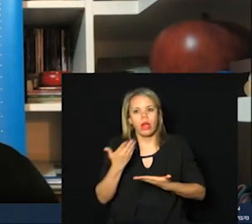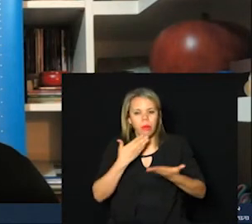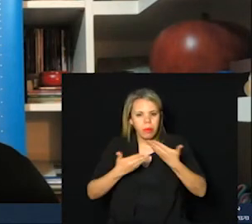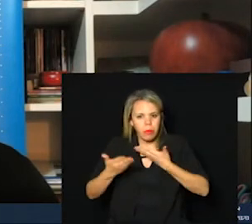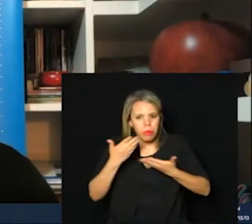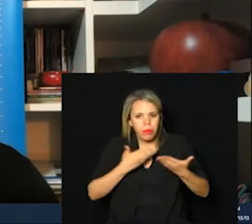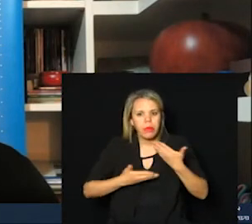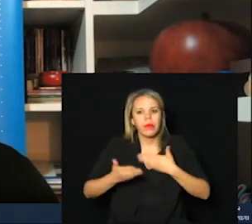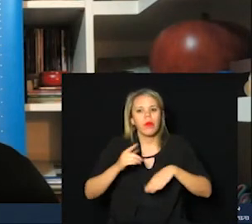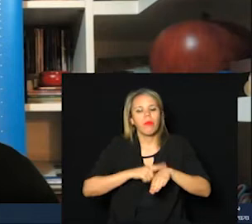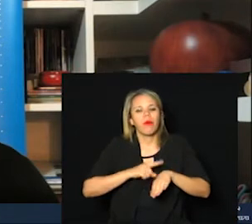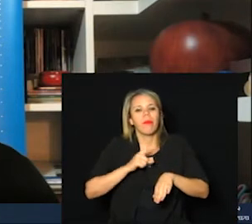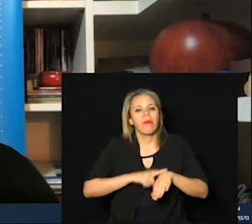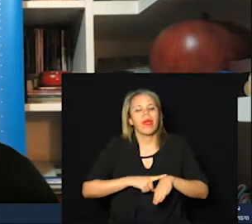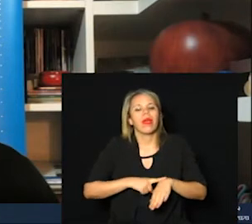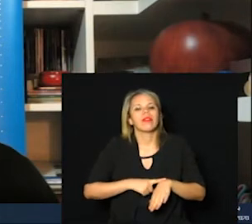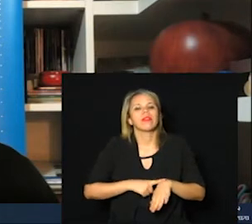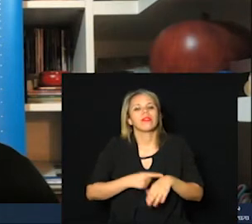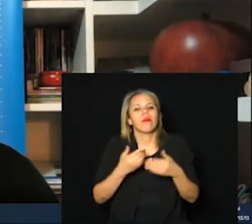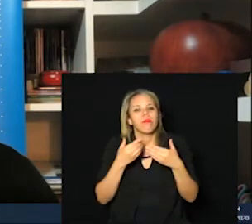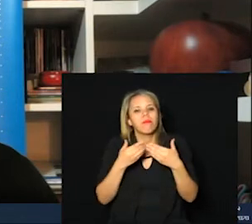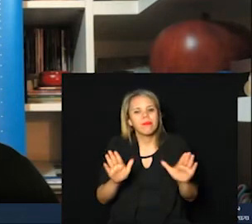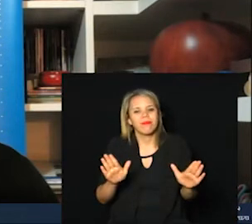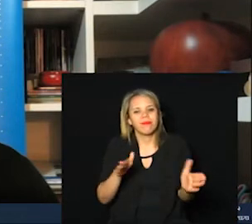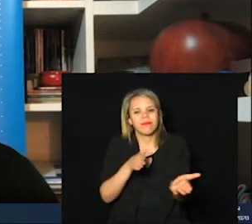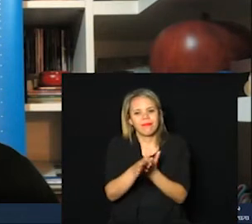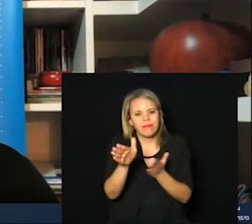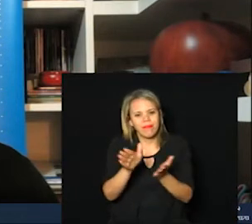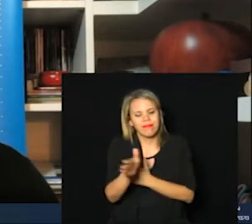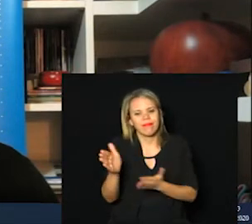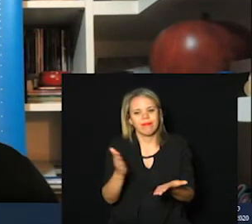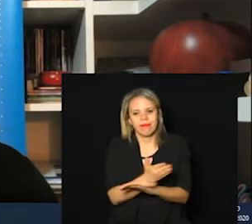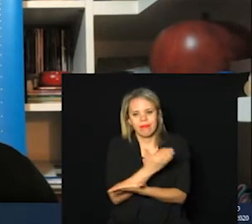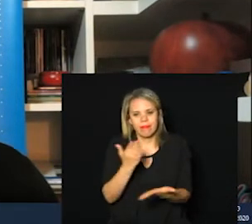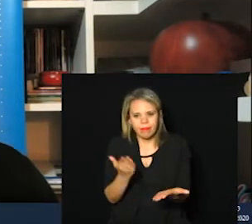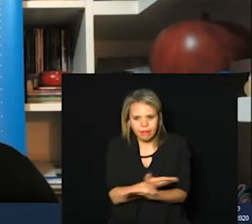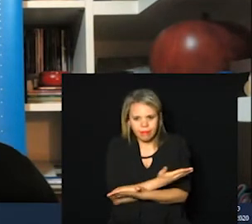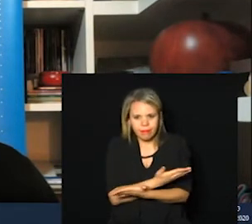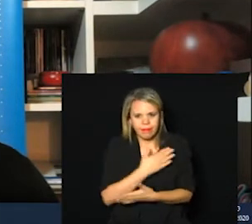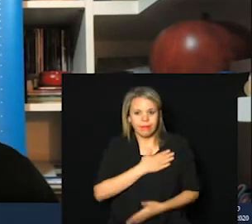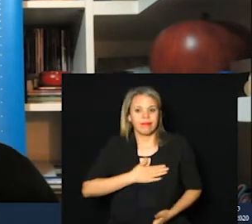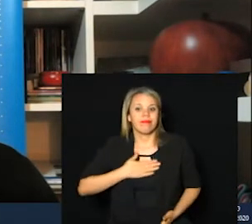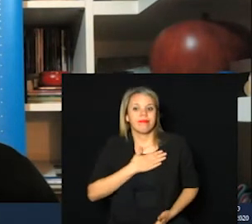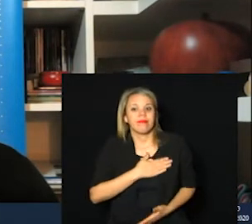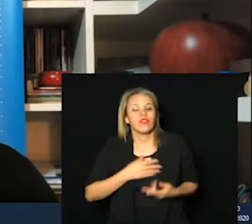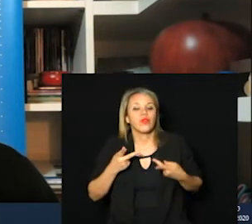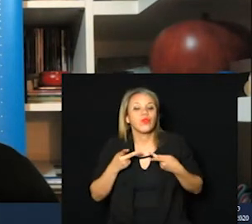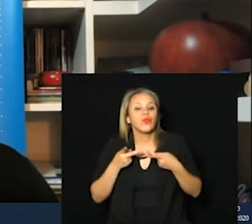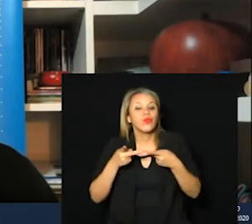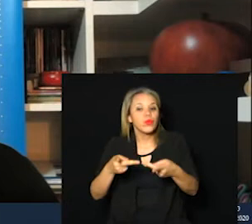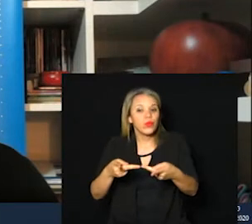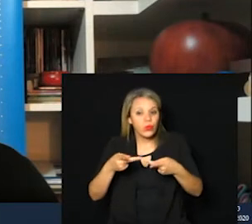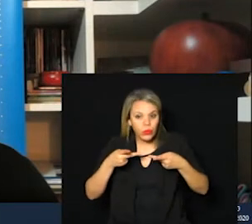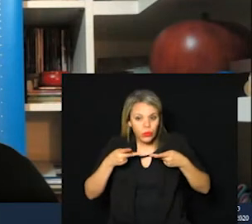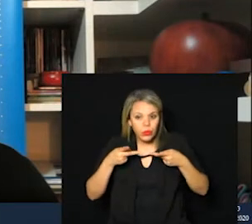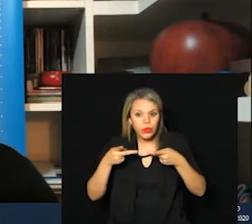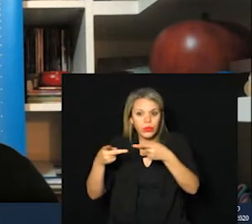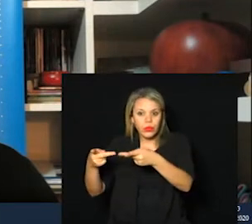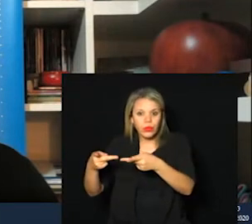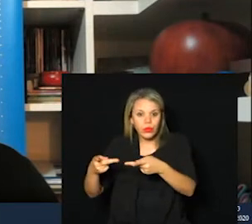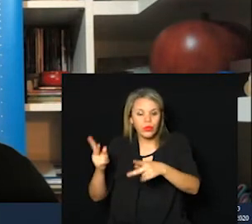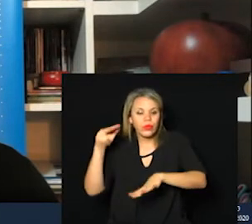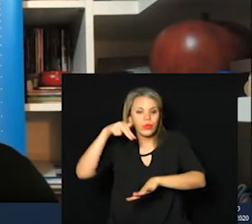esse momento, né, de lançamento do livro. E eu gostaria de convidar para